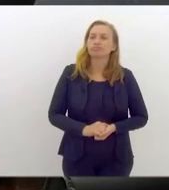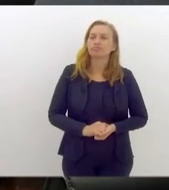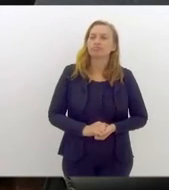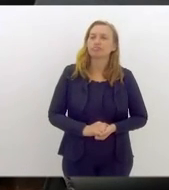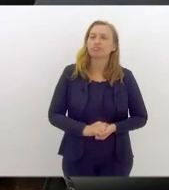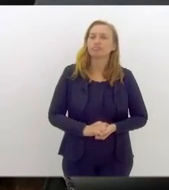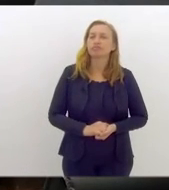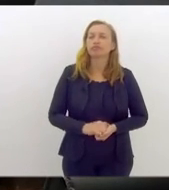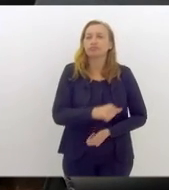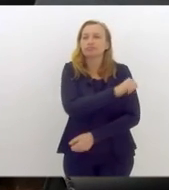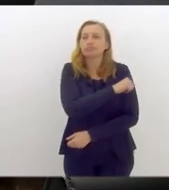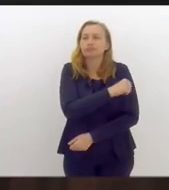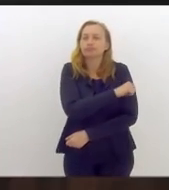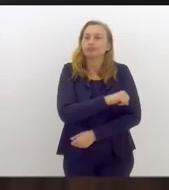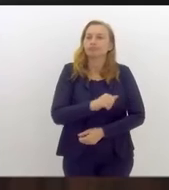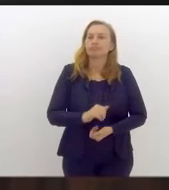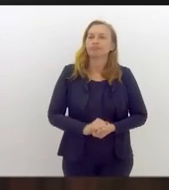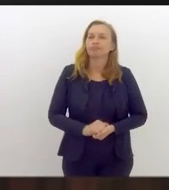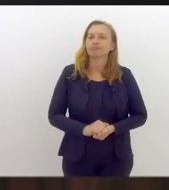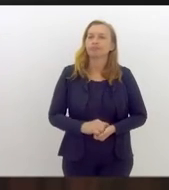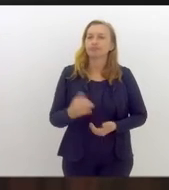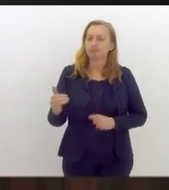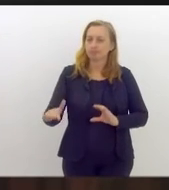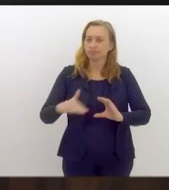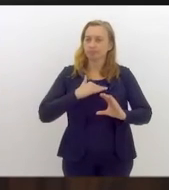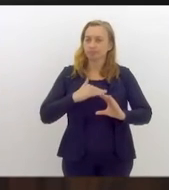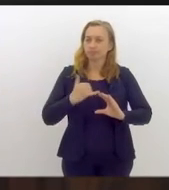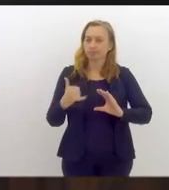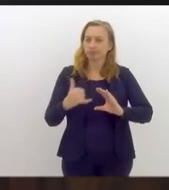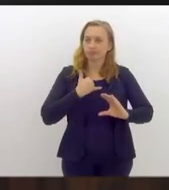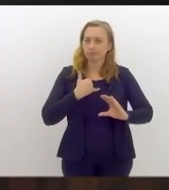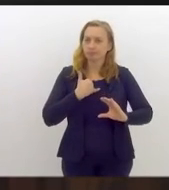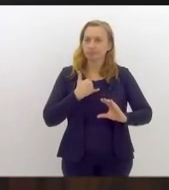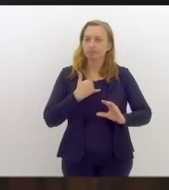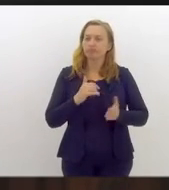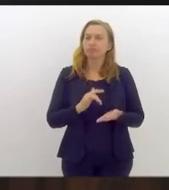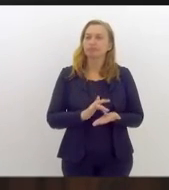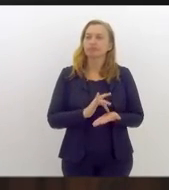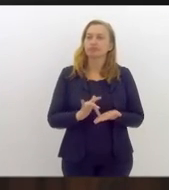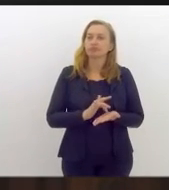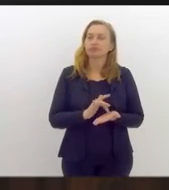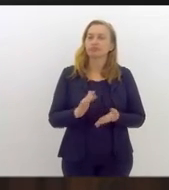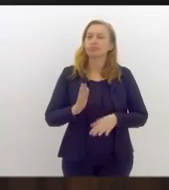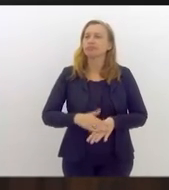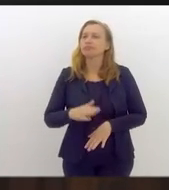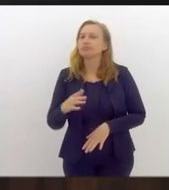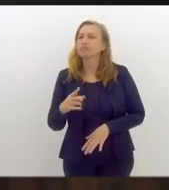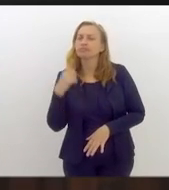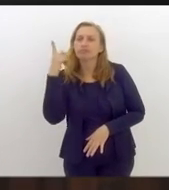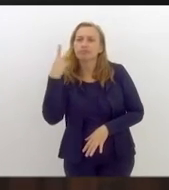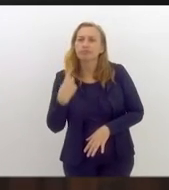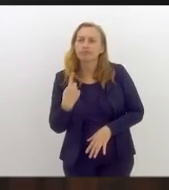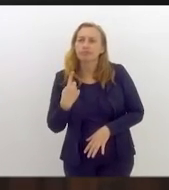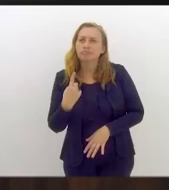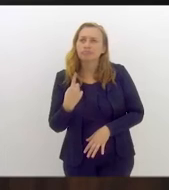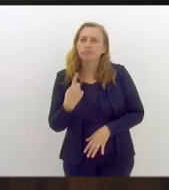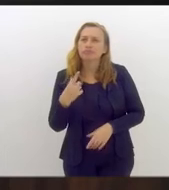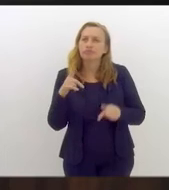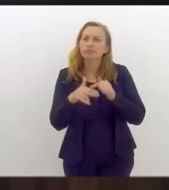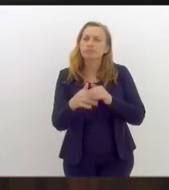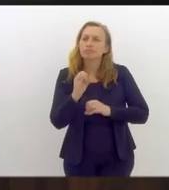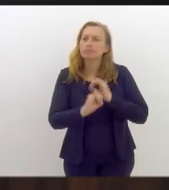a deputada enfermeira Rejane me passou aqui a mensagem. Presidente. Mais algum, deputada Dani, que está picotando?